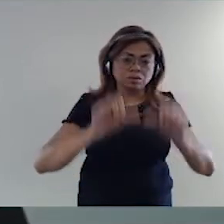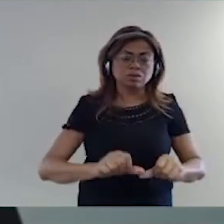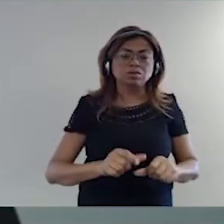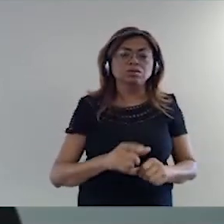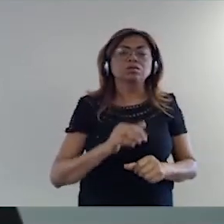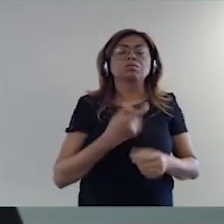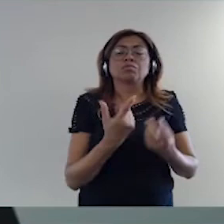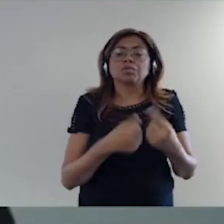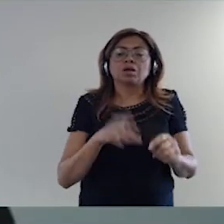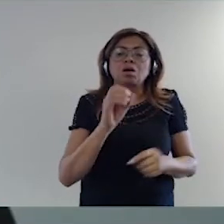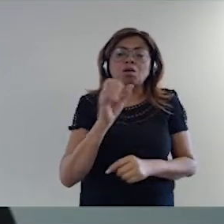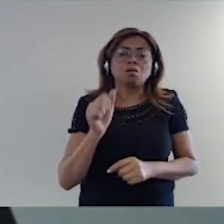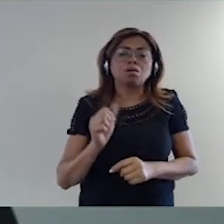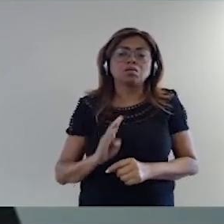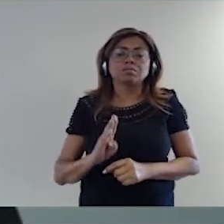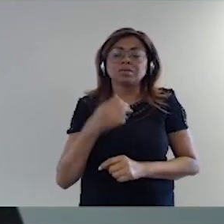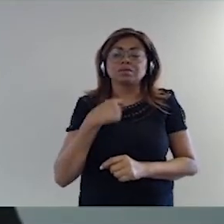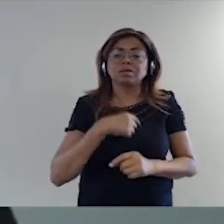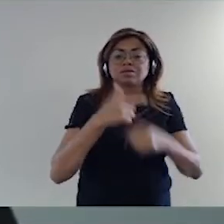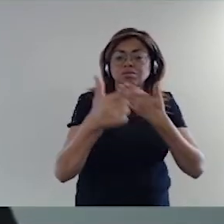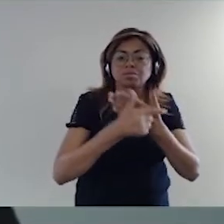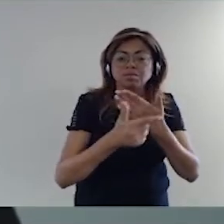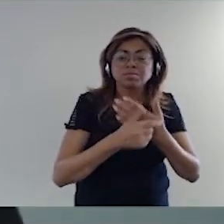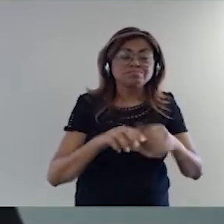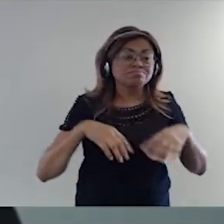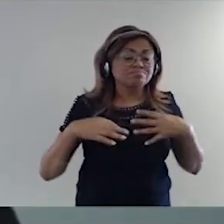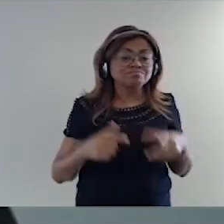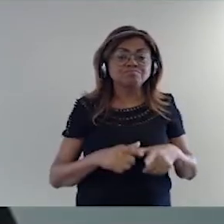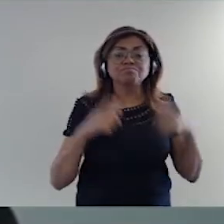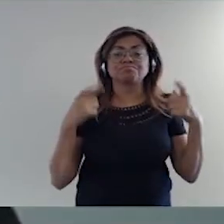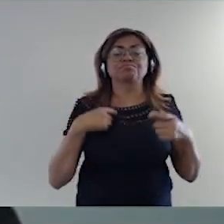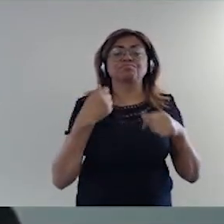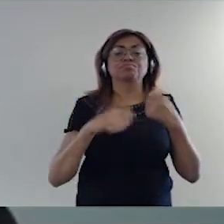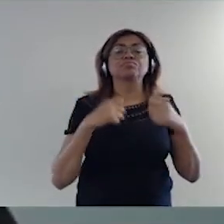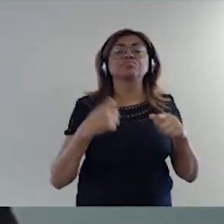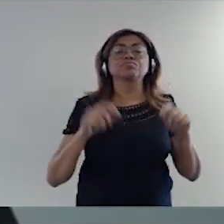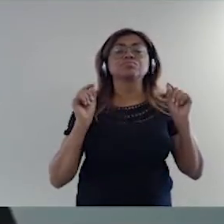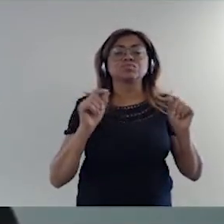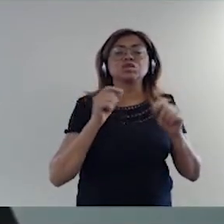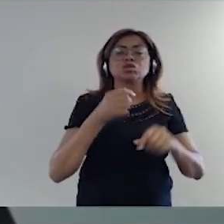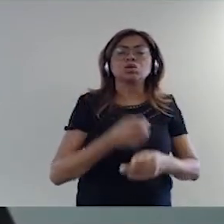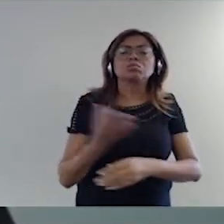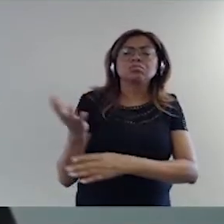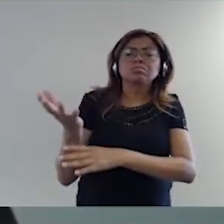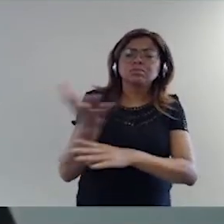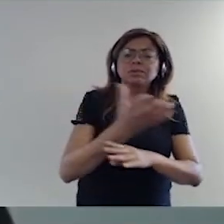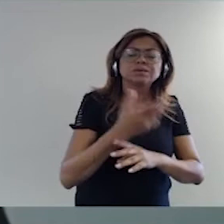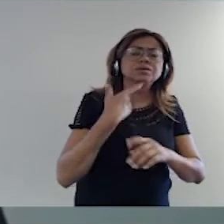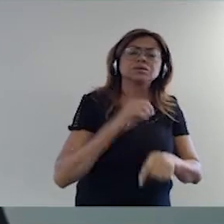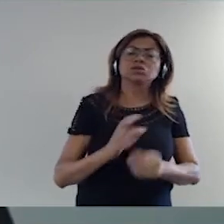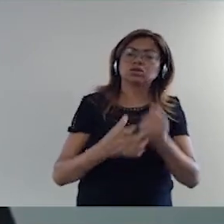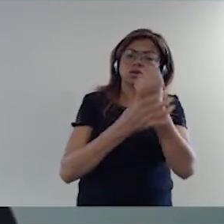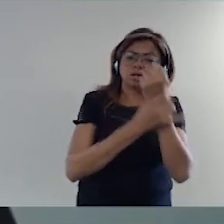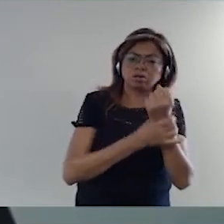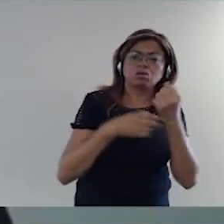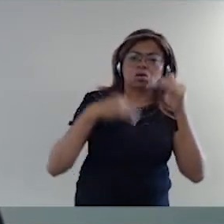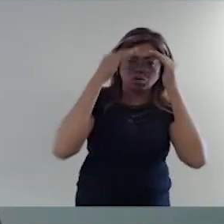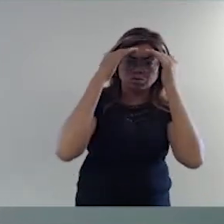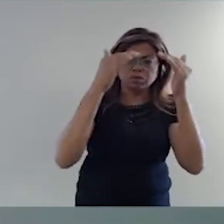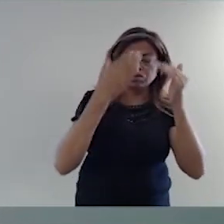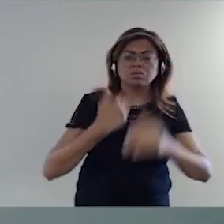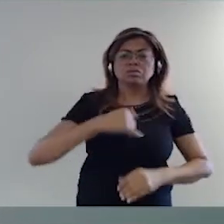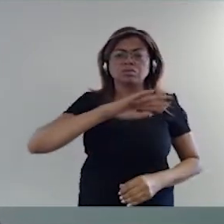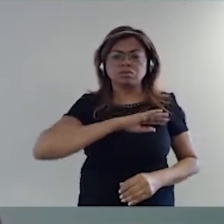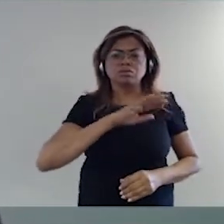a ordem tem realmente esse papel grandioso de resgatar e de garantir a obediência de